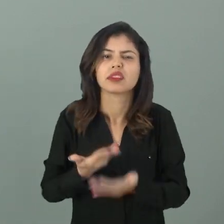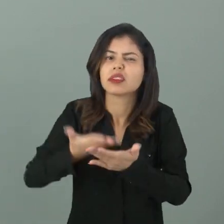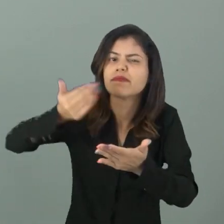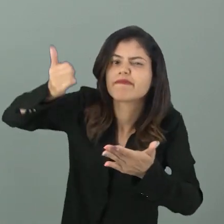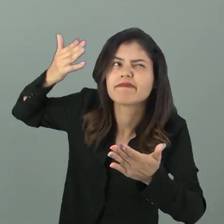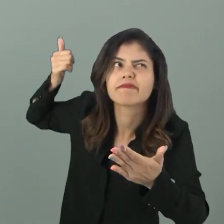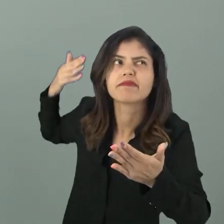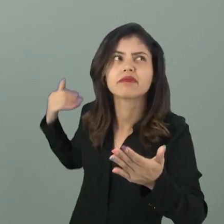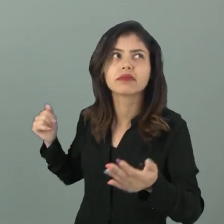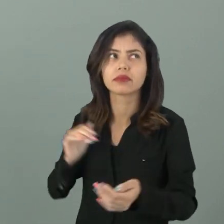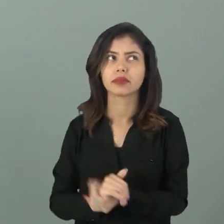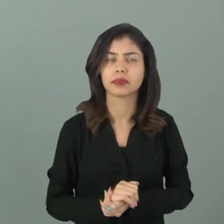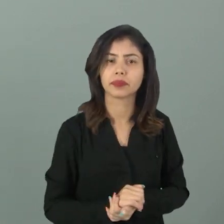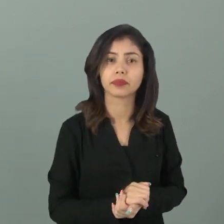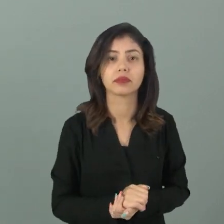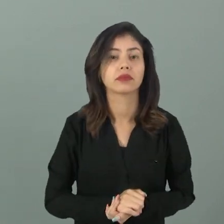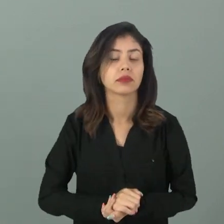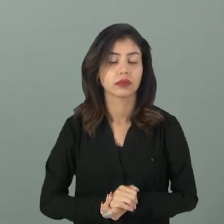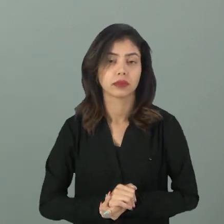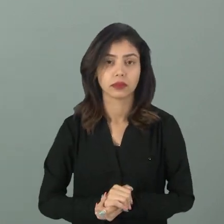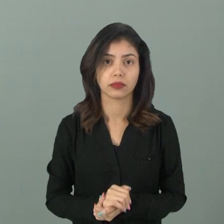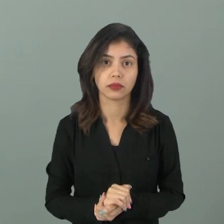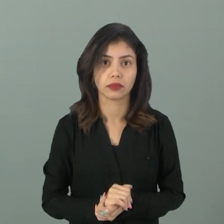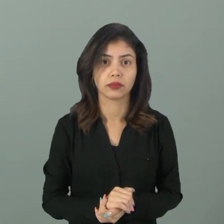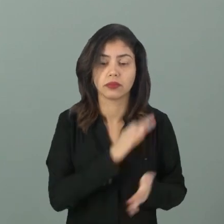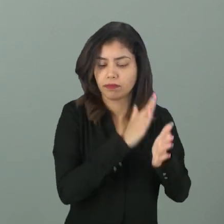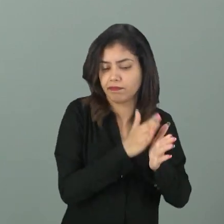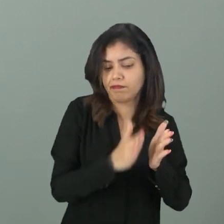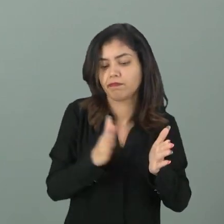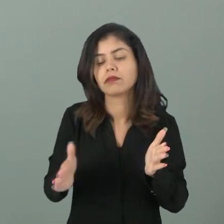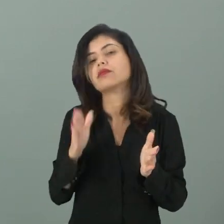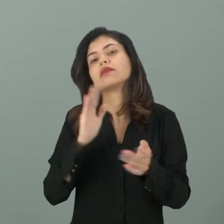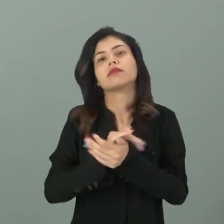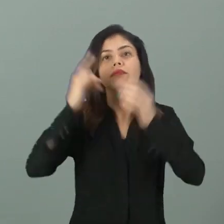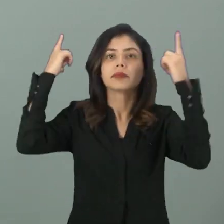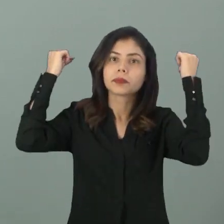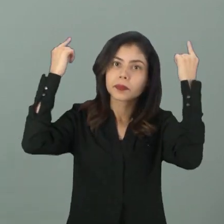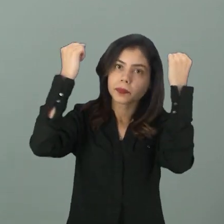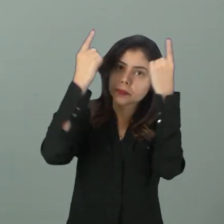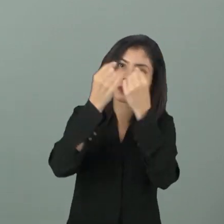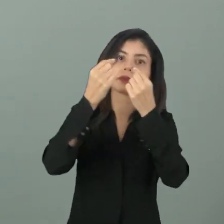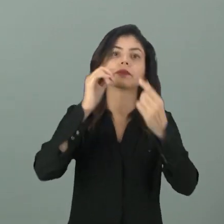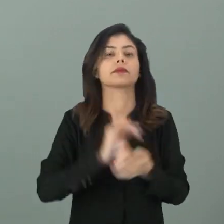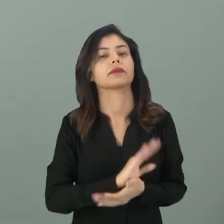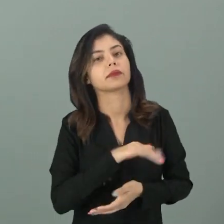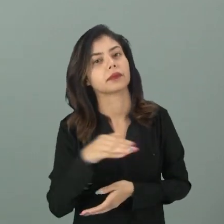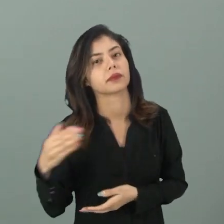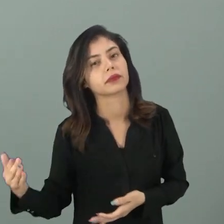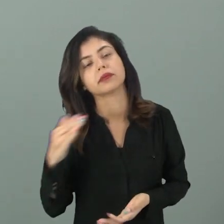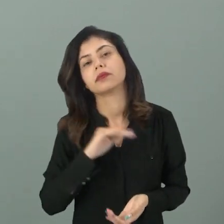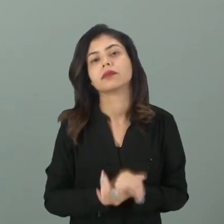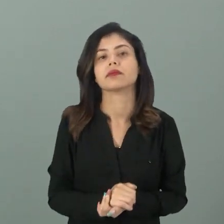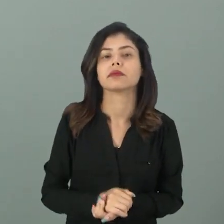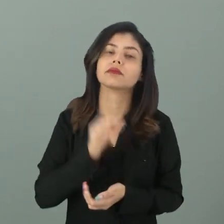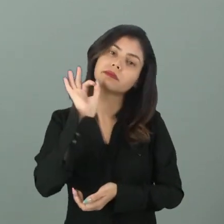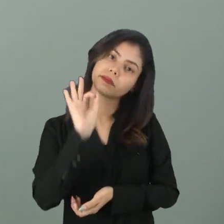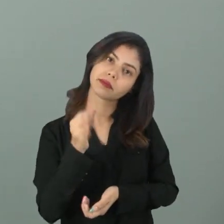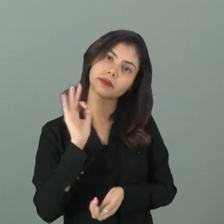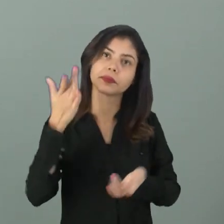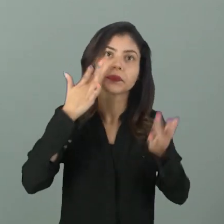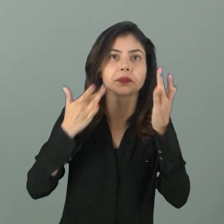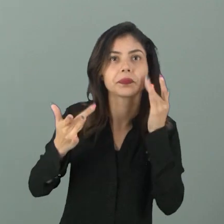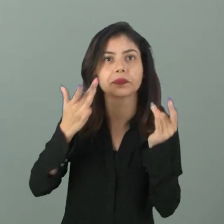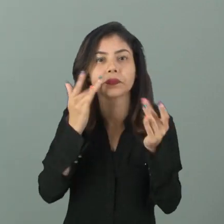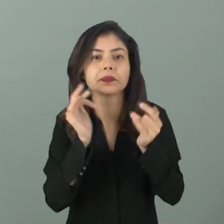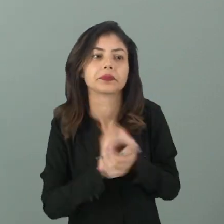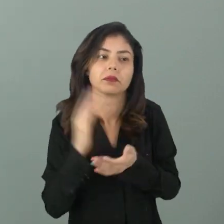desde os tempos, né, primitivos, né, passando ali pela Grécia, que é quando, de certa forma, o